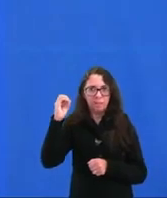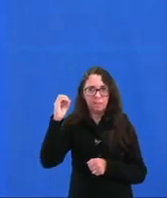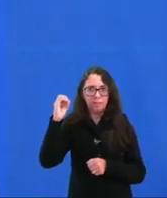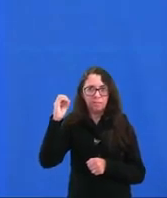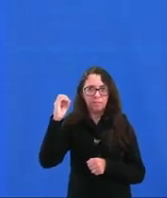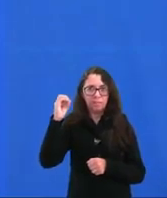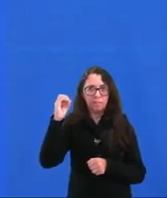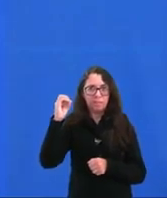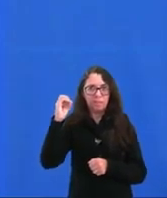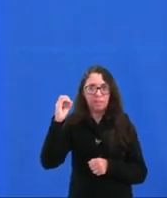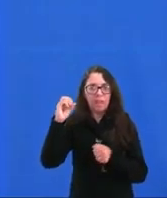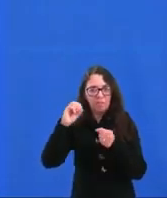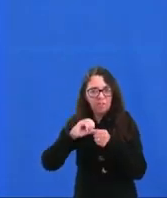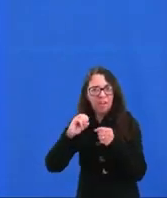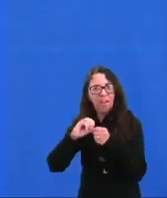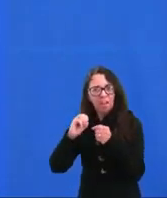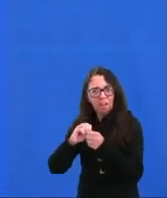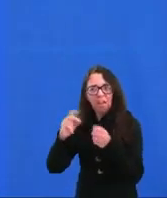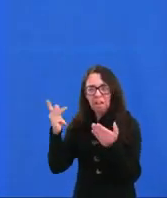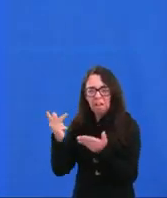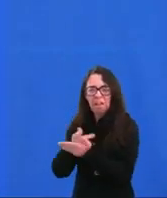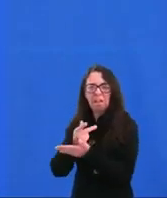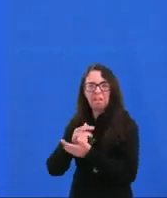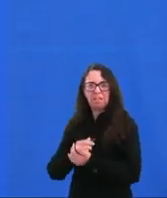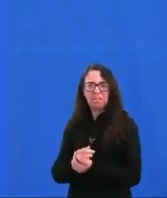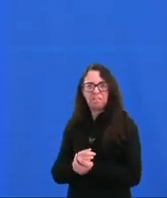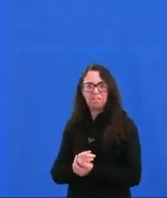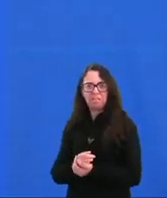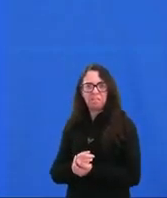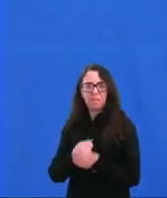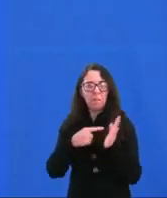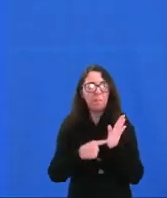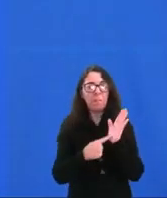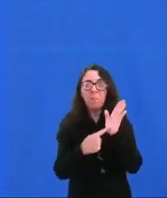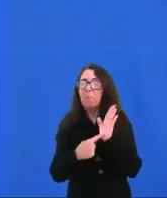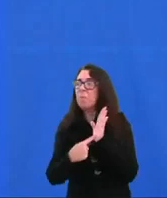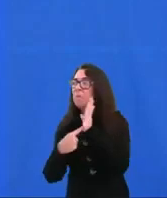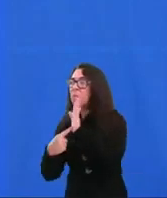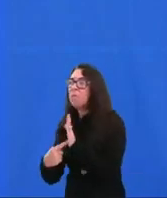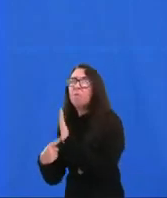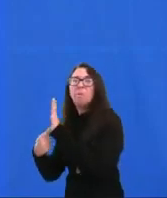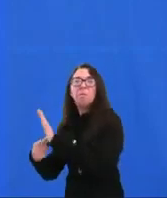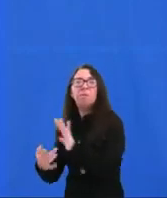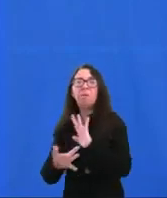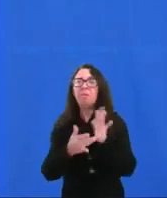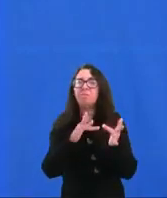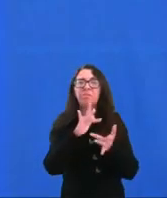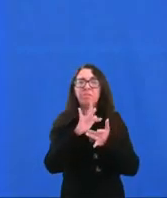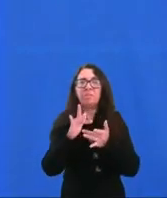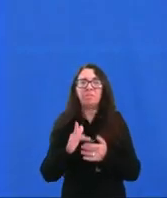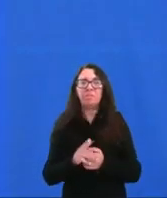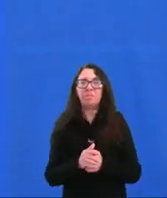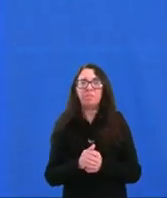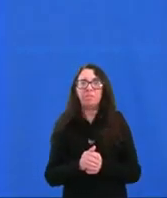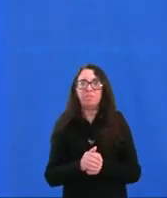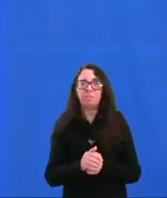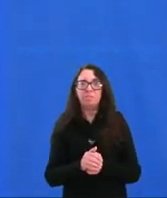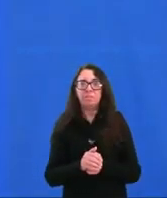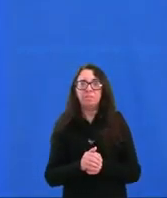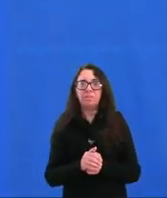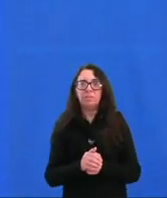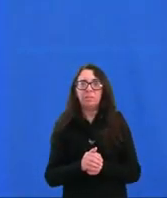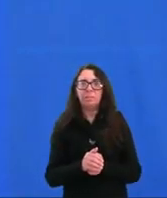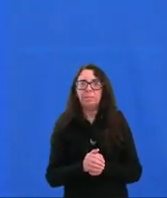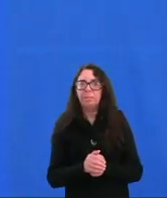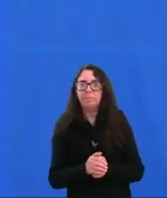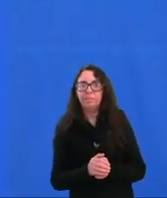Nazareno, destruirá este lugar e mudará os costumes que Moisés nos deu. Verso número